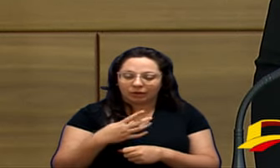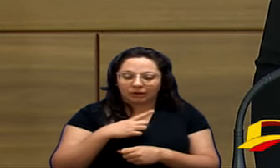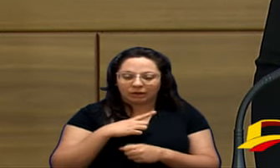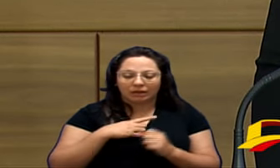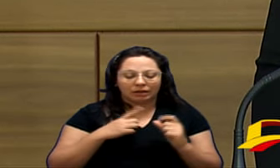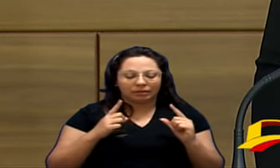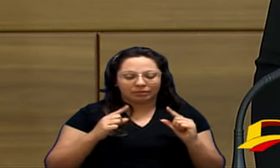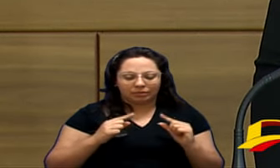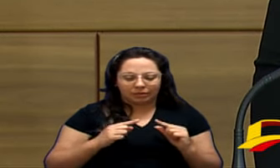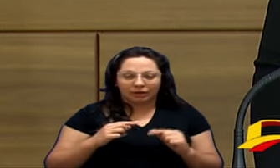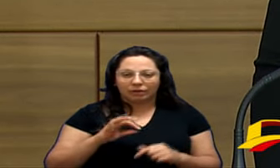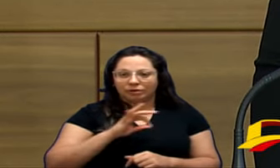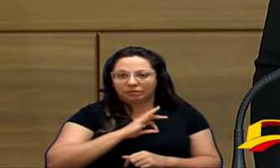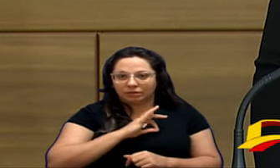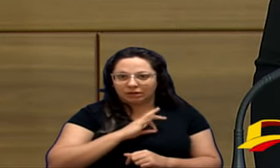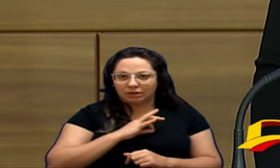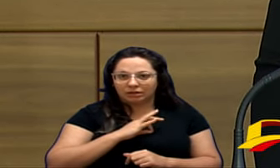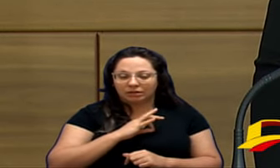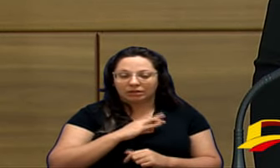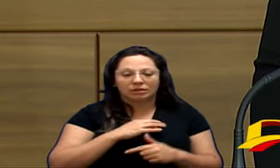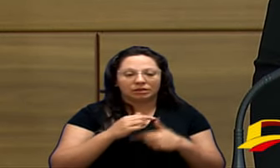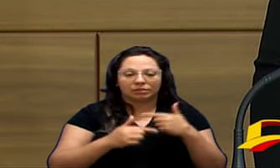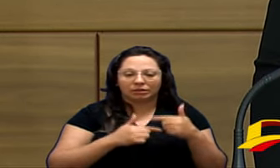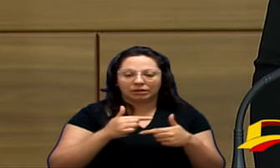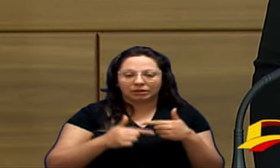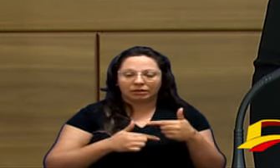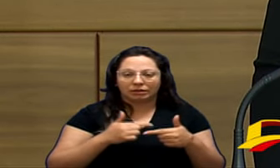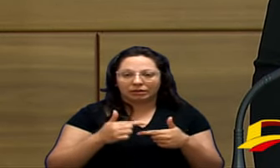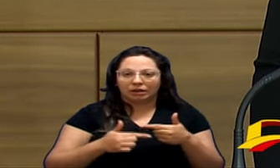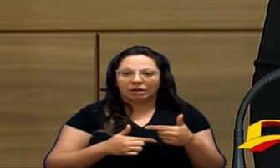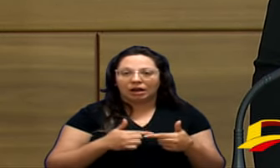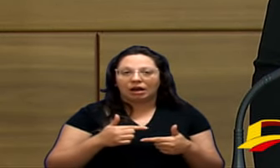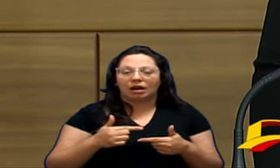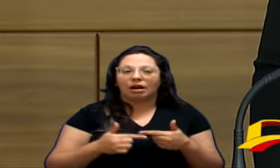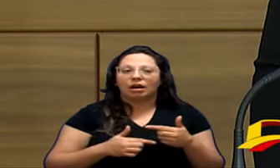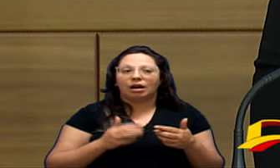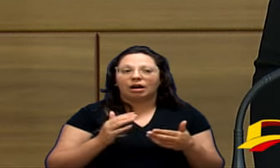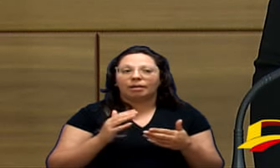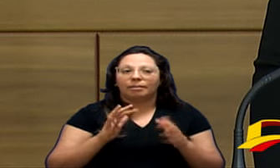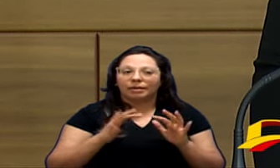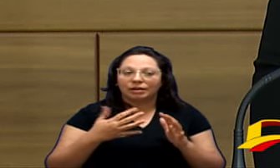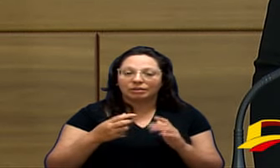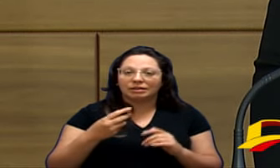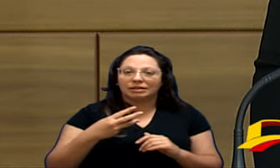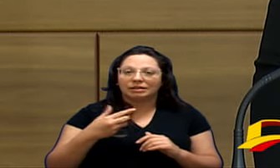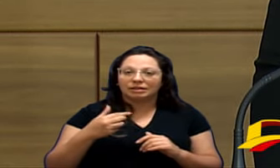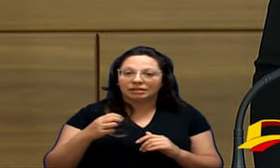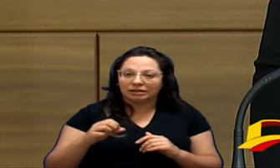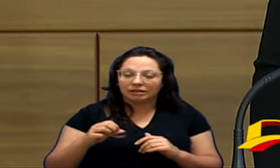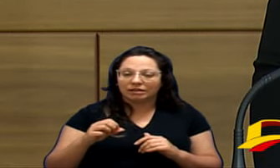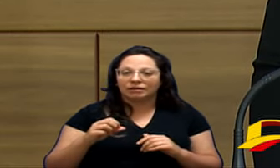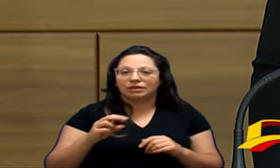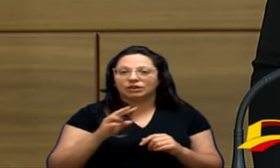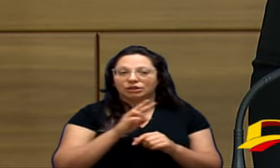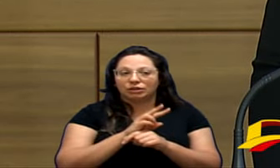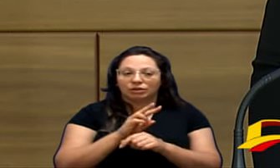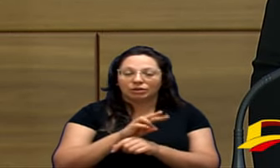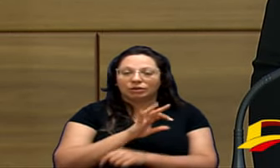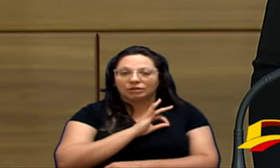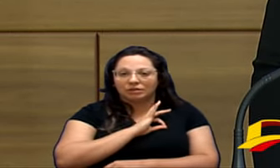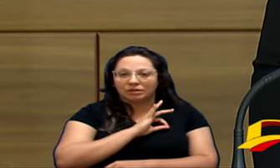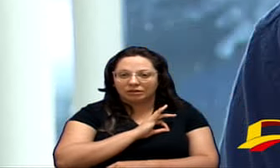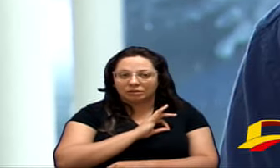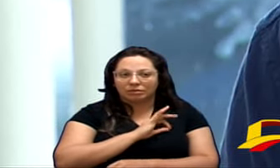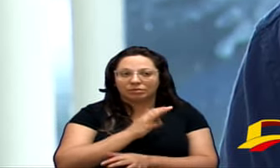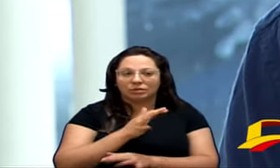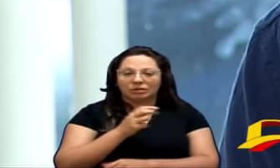guardas civis nós temos um efetivo de folha de aproximadamente 320 poucos guardas civis aí 323